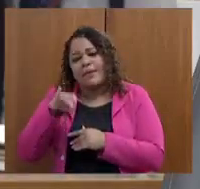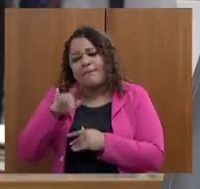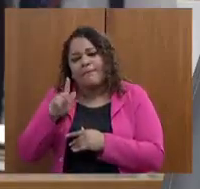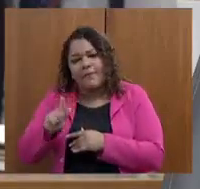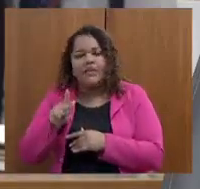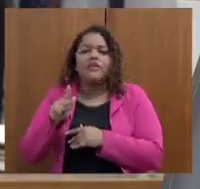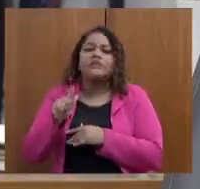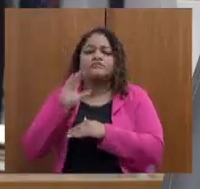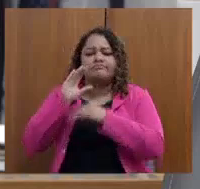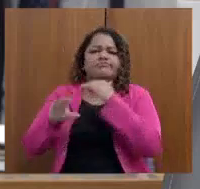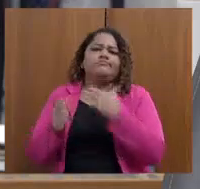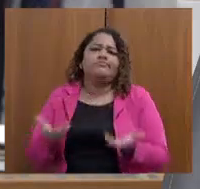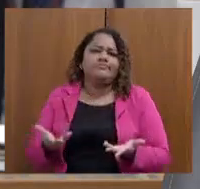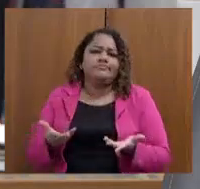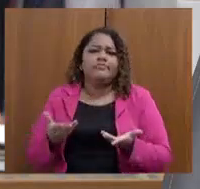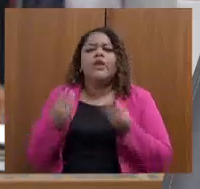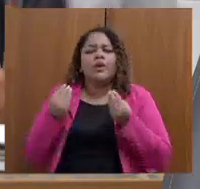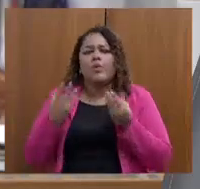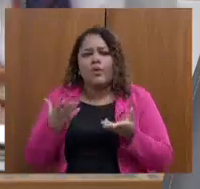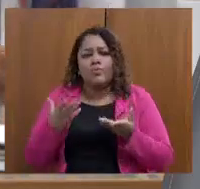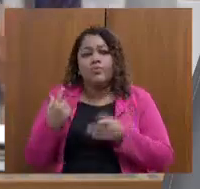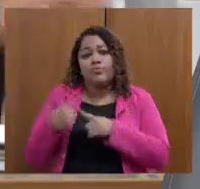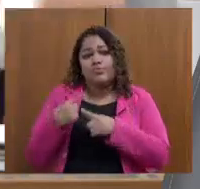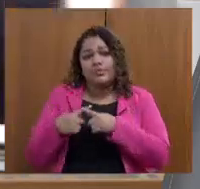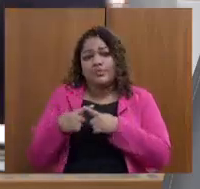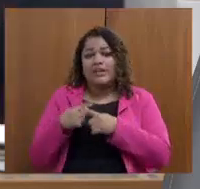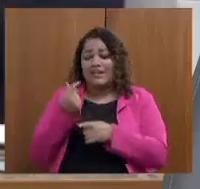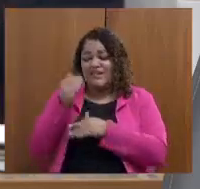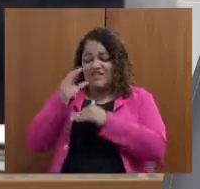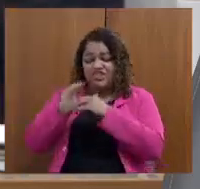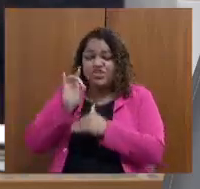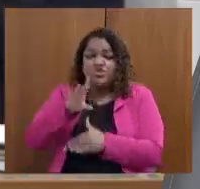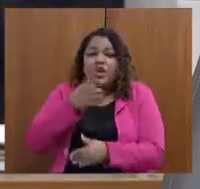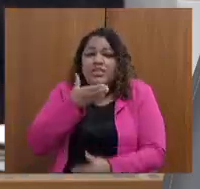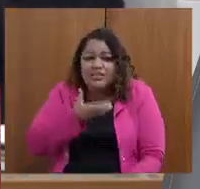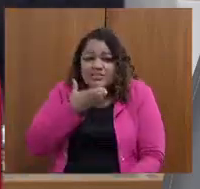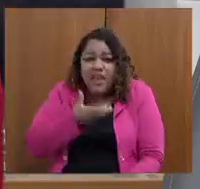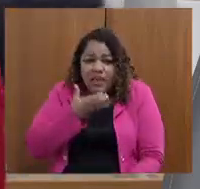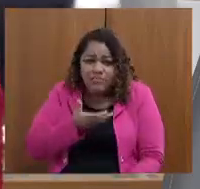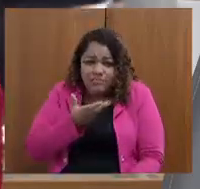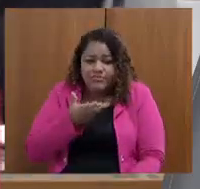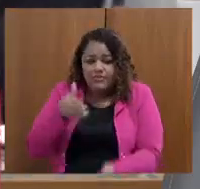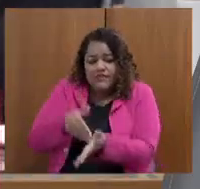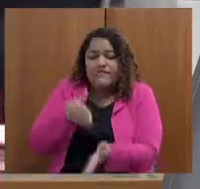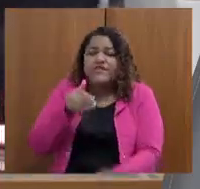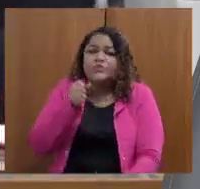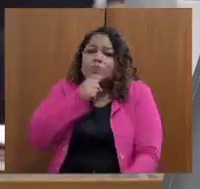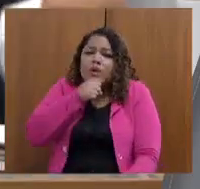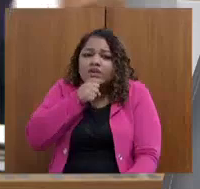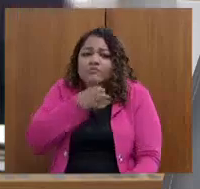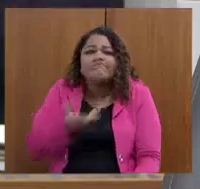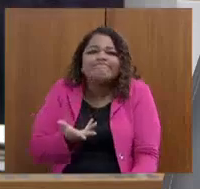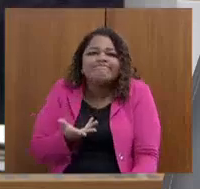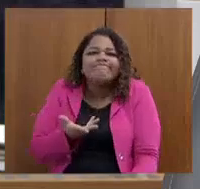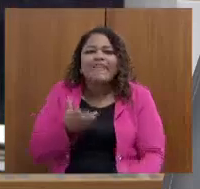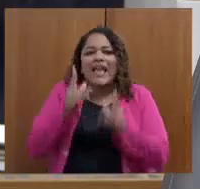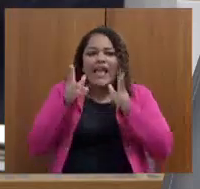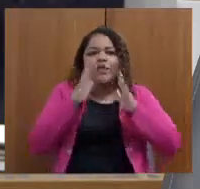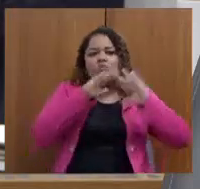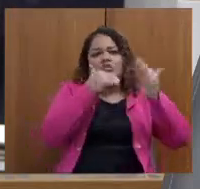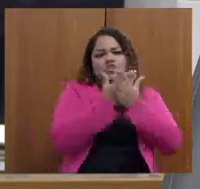né a educação ela faz um processo absurdo de empenho de final do ano ou seja o dinheiro não chegou na escola durante o ano né então o dinheiro